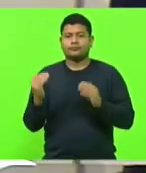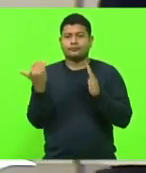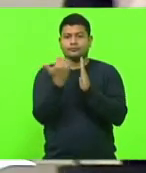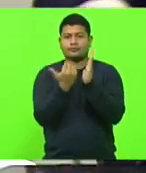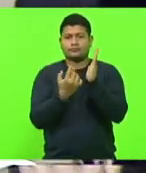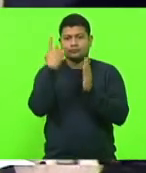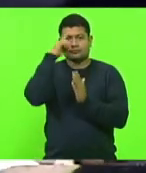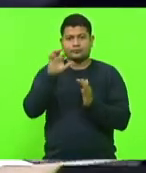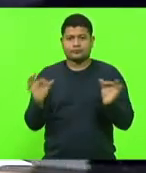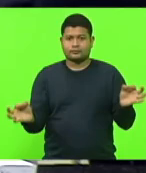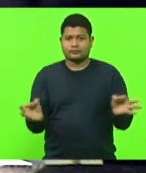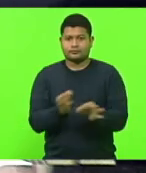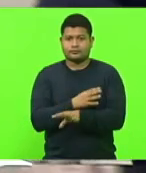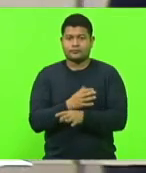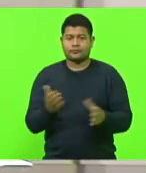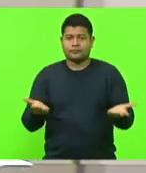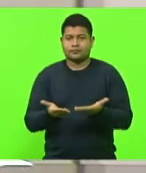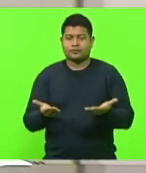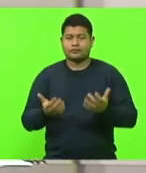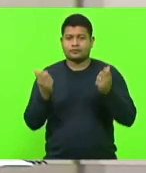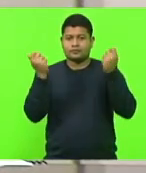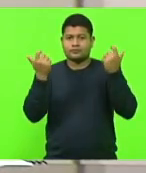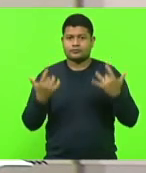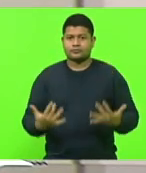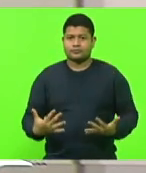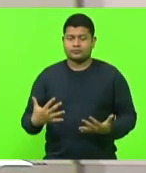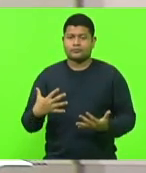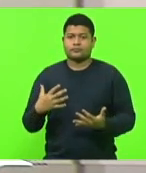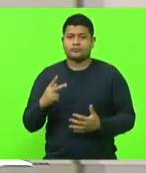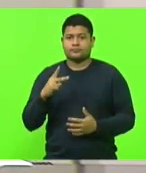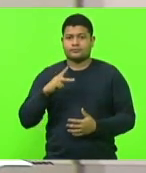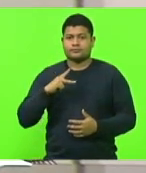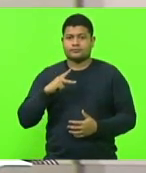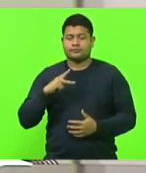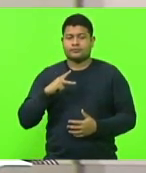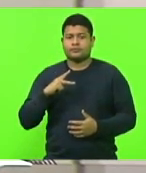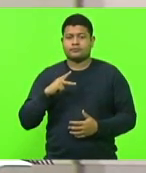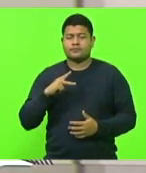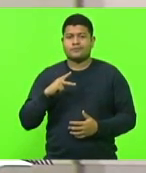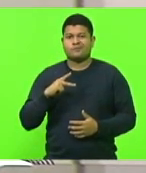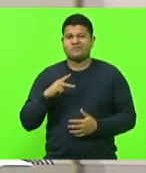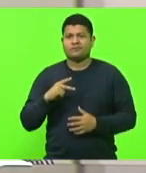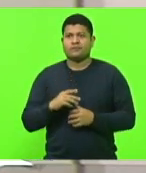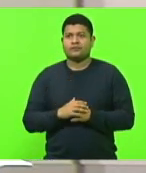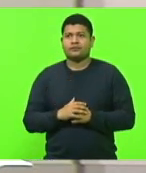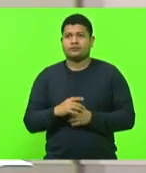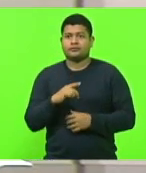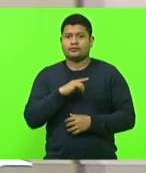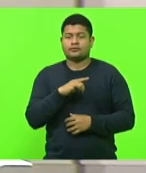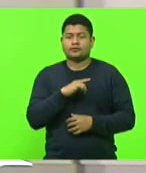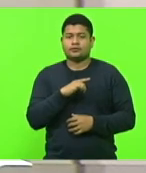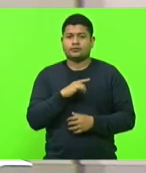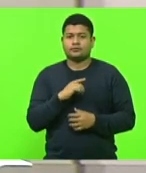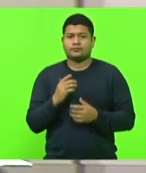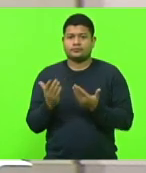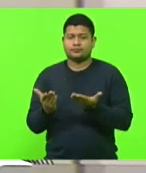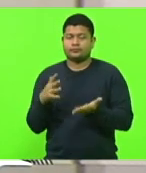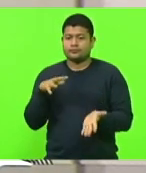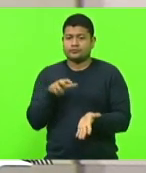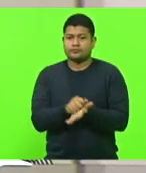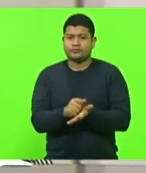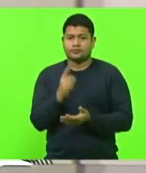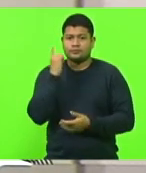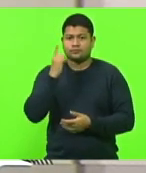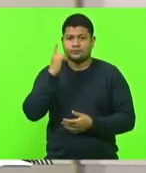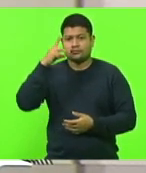Finalizada a ordem do dia, entraremos em explicações pessoais e temos o deputado